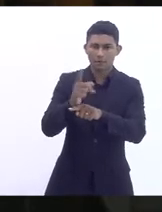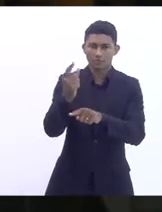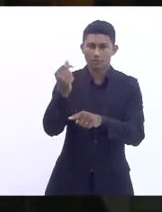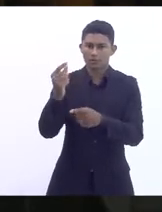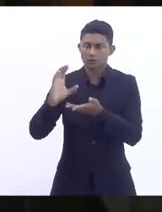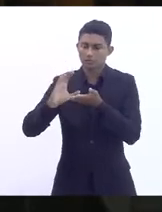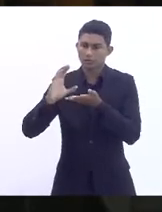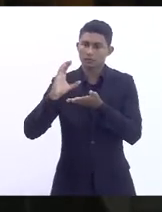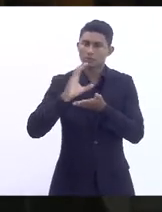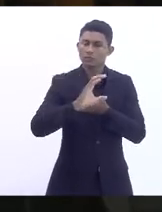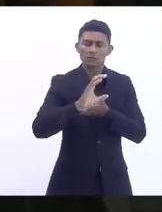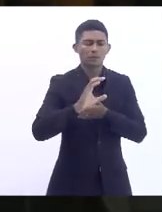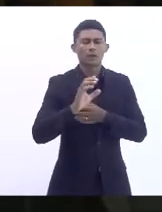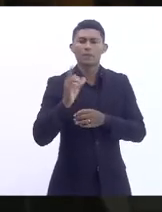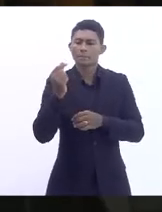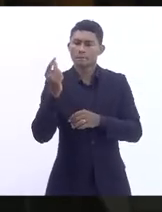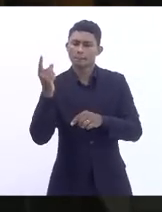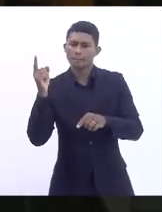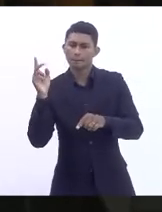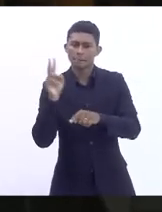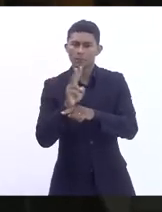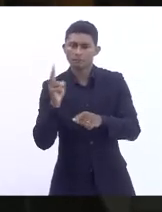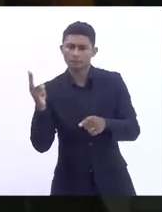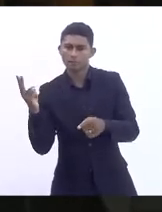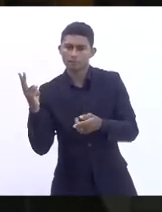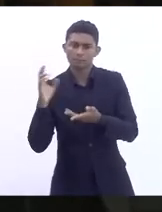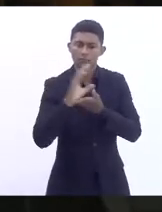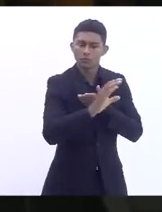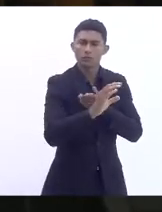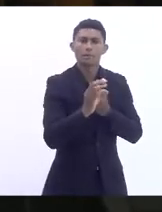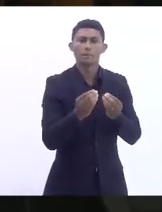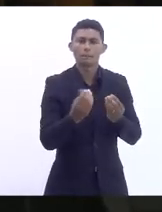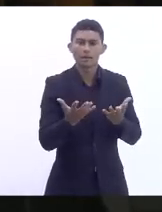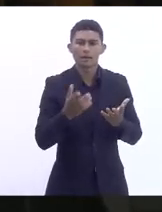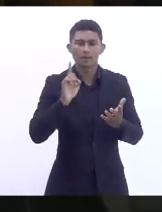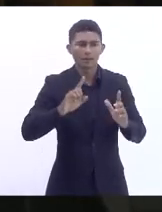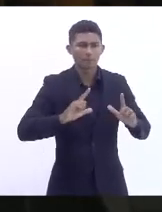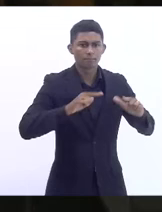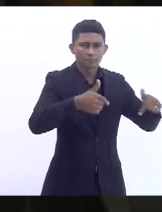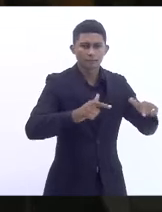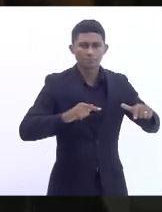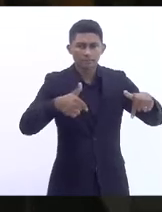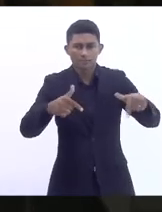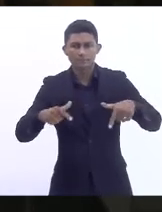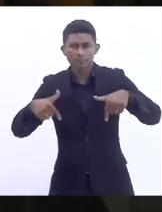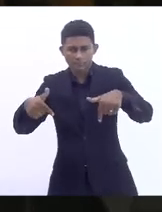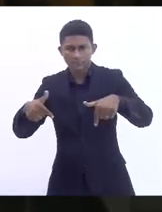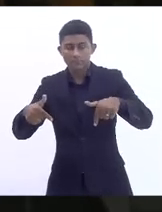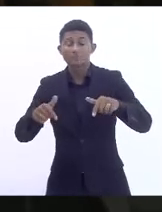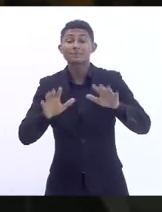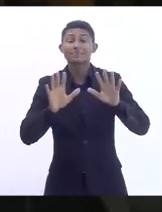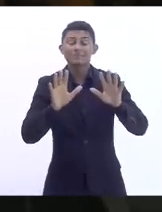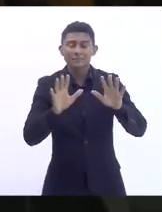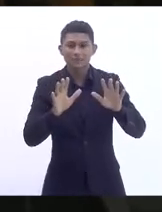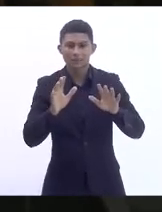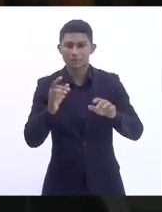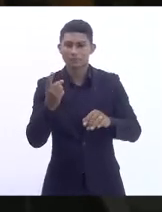é paliativo. Mas ele serve exatamente para as